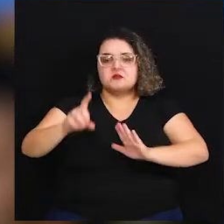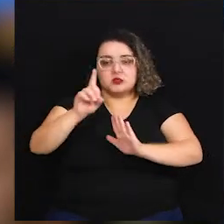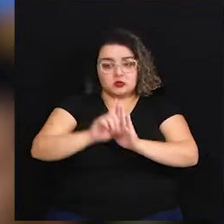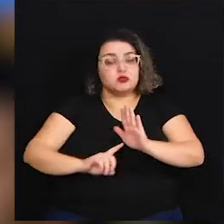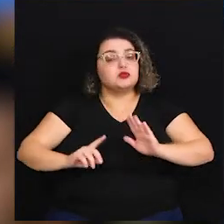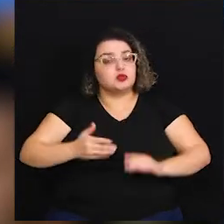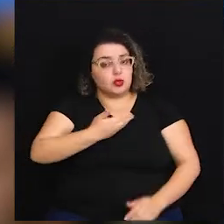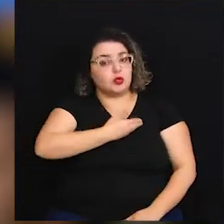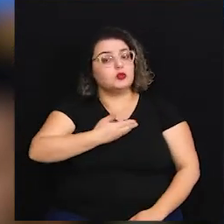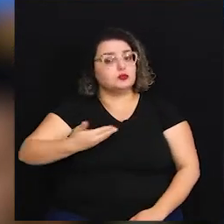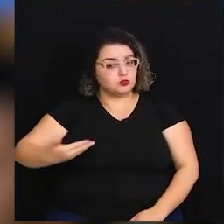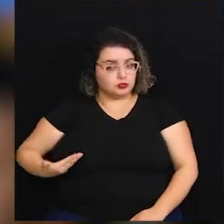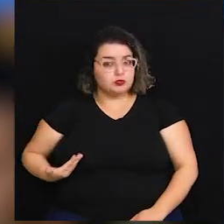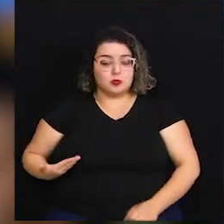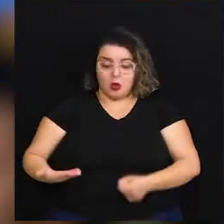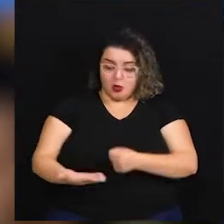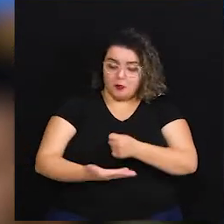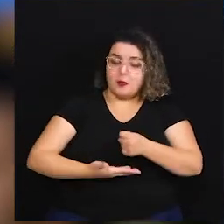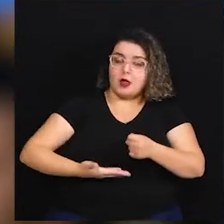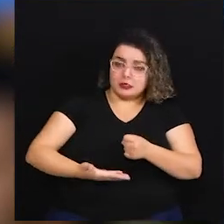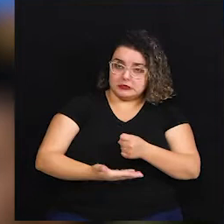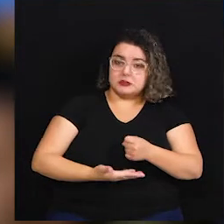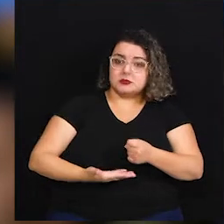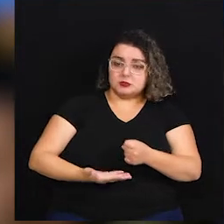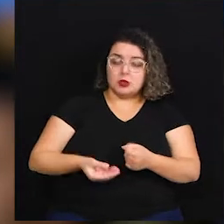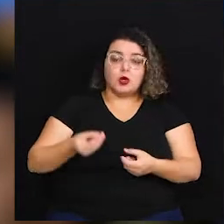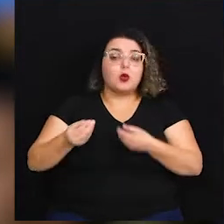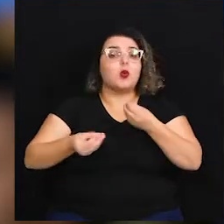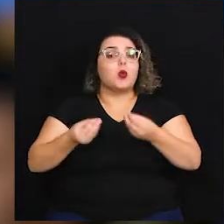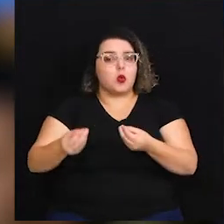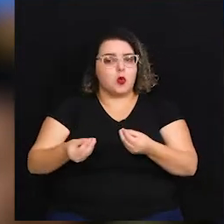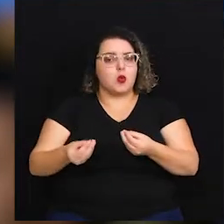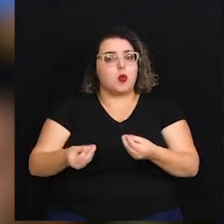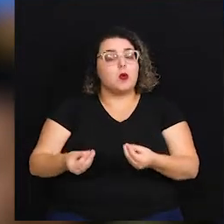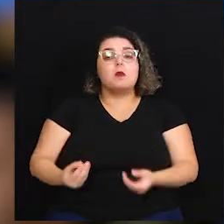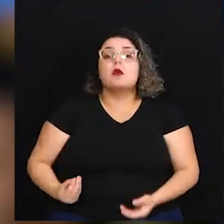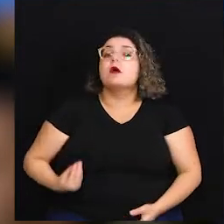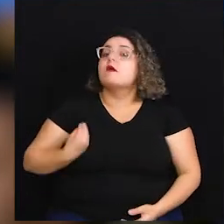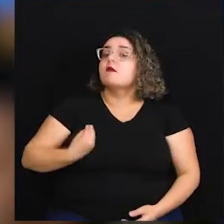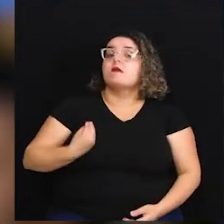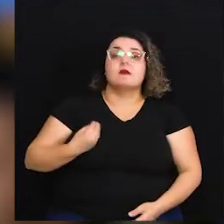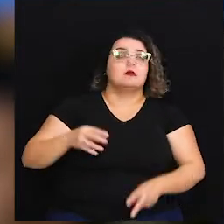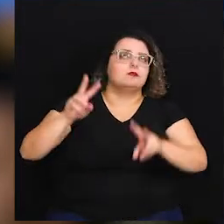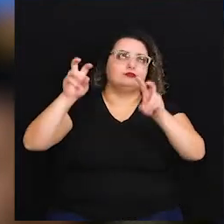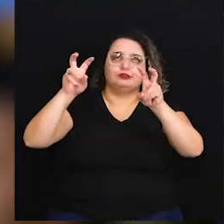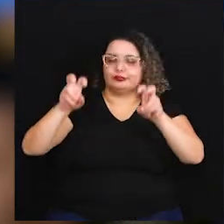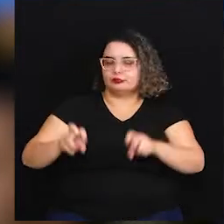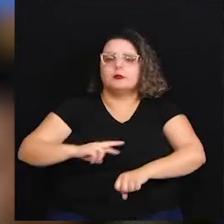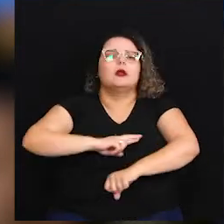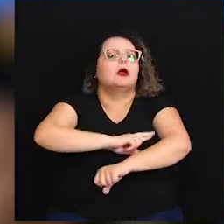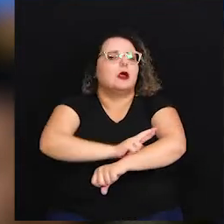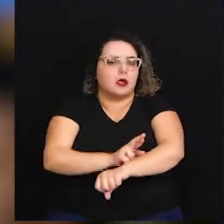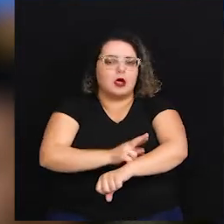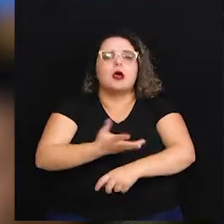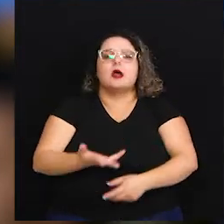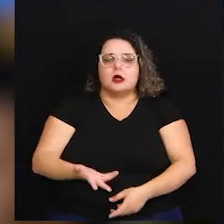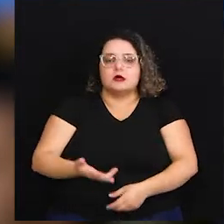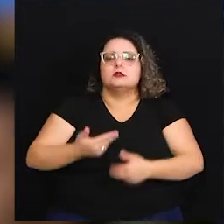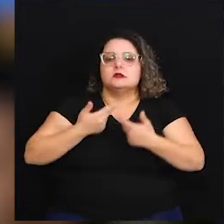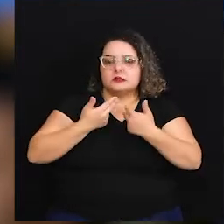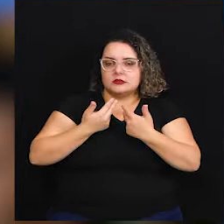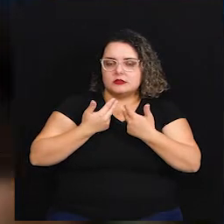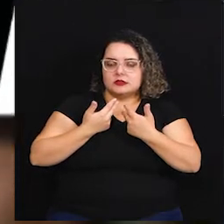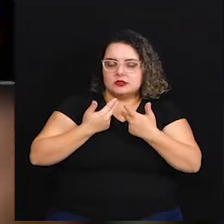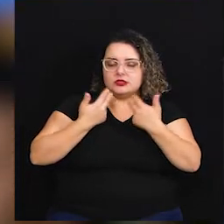do direito público, dos direitos fundamentais e de como estes são perpassados pelas questões de raça, classe